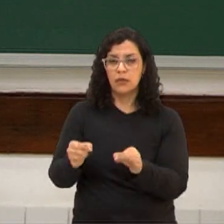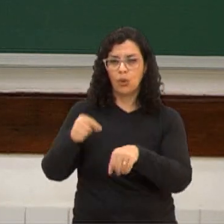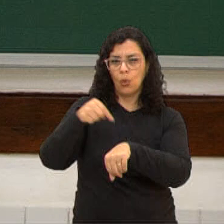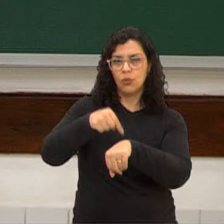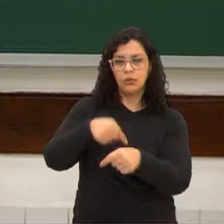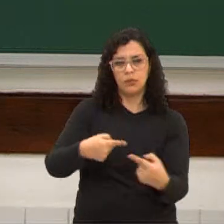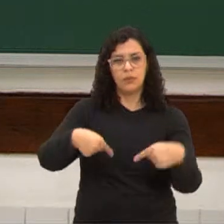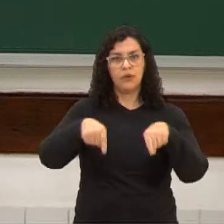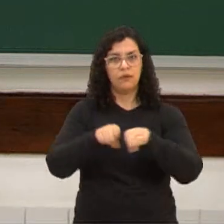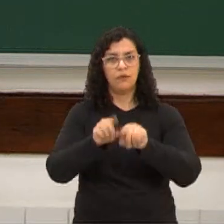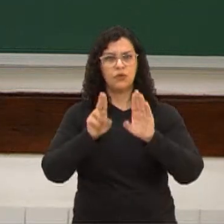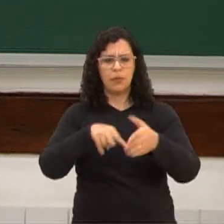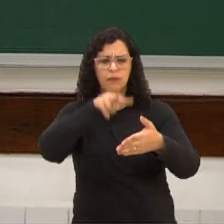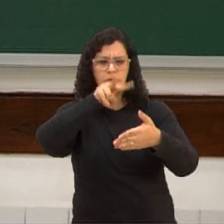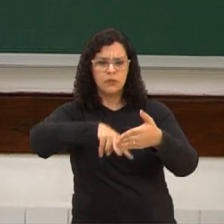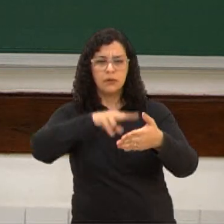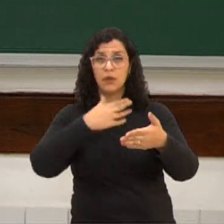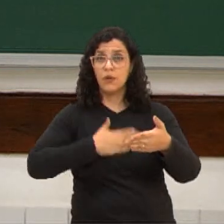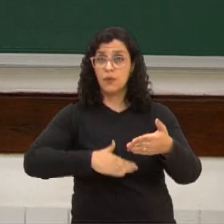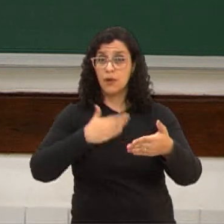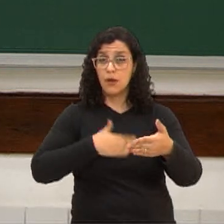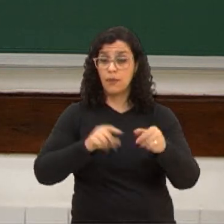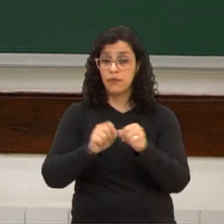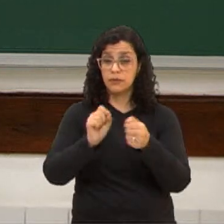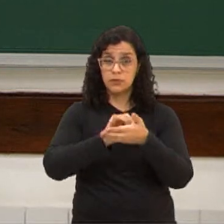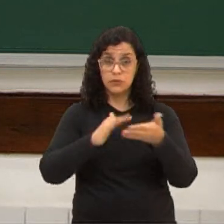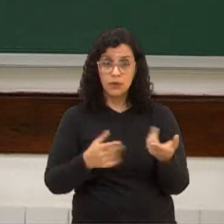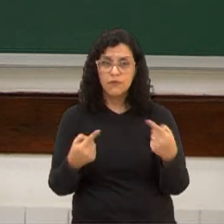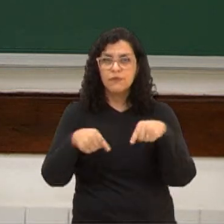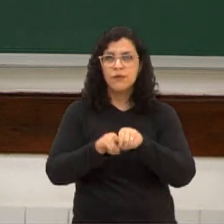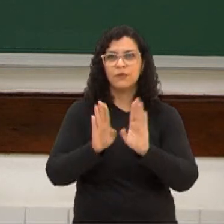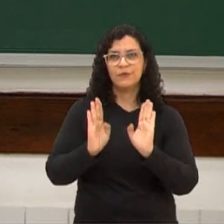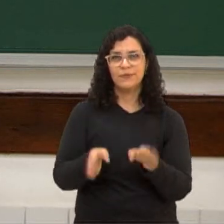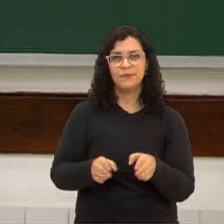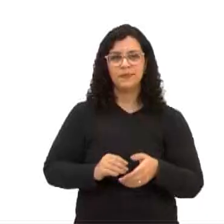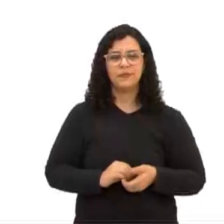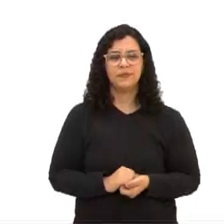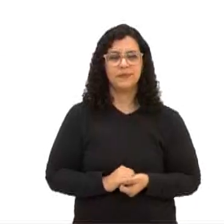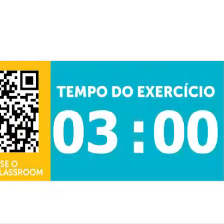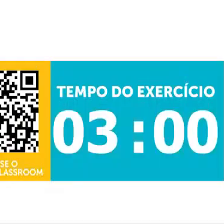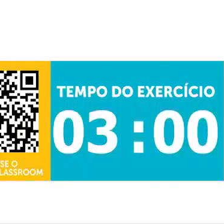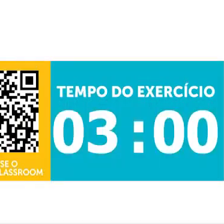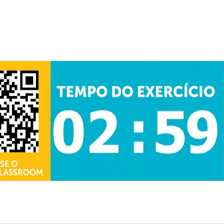uns minutinhos para que vocês leiam com calma e façam a sua atividade e a gente já volta.